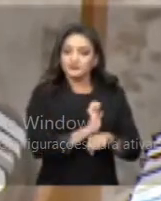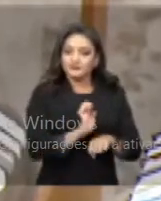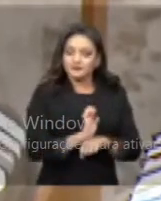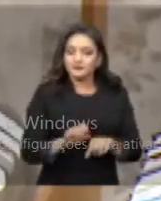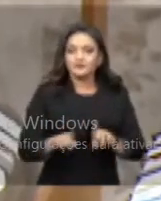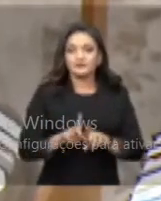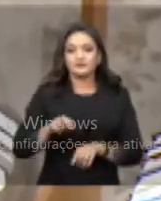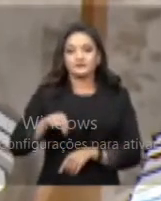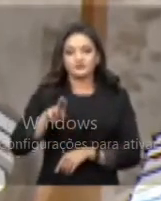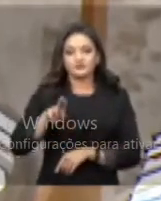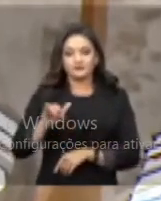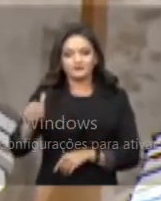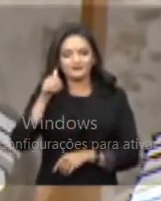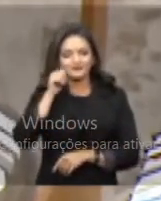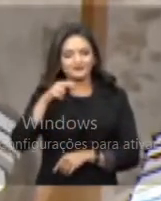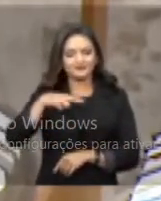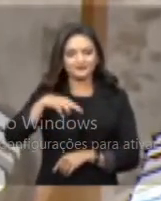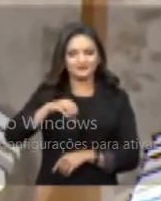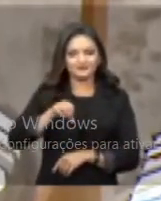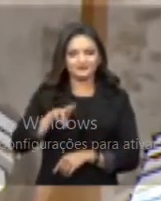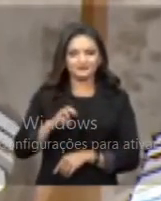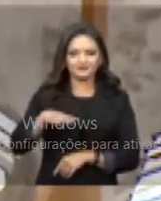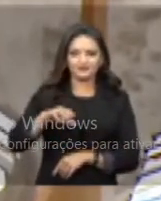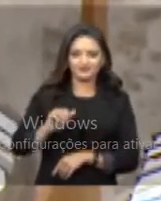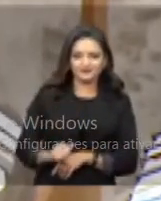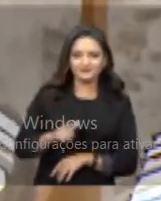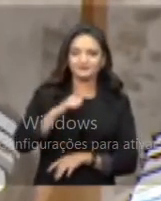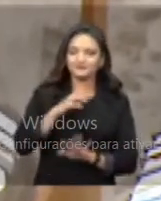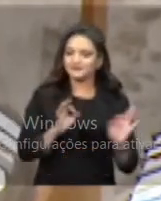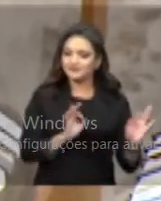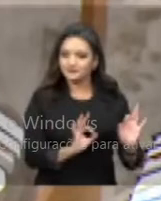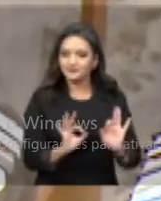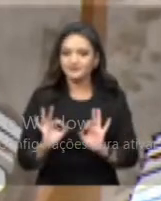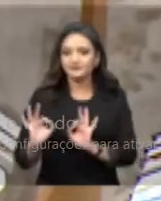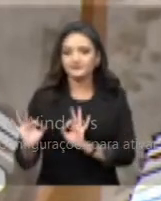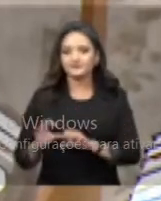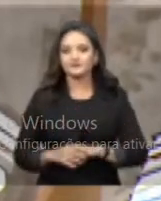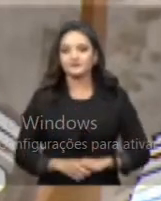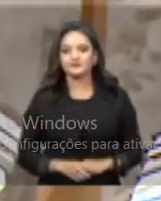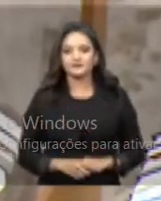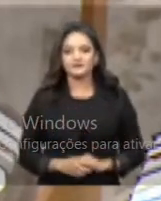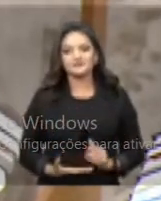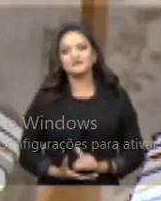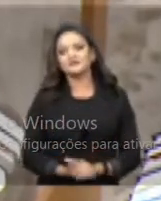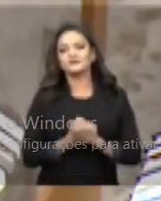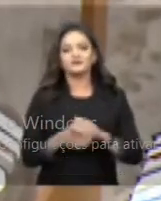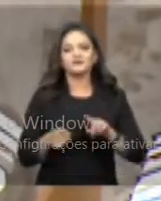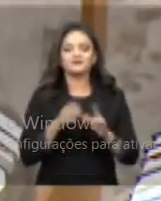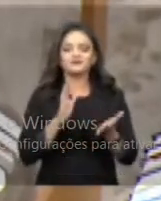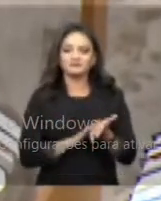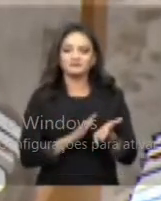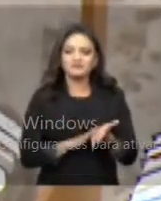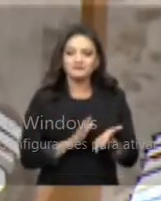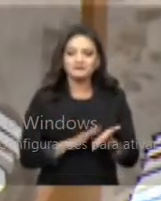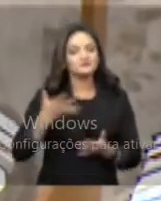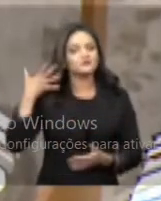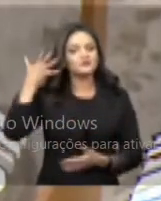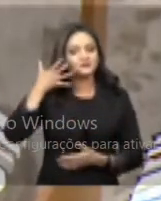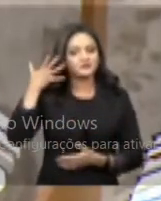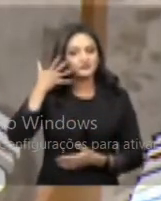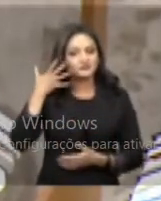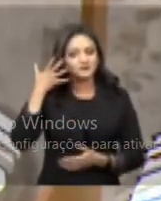União, doutora Norma Angélica, que está presente acompanhando. Cumprimento e parabenizo pelas sustentações